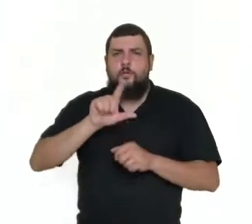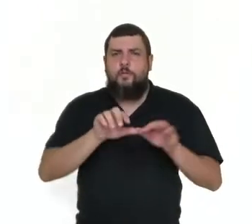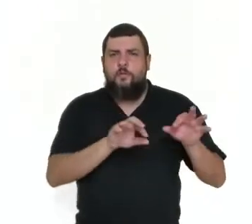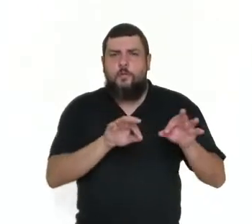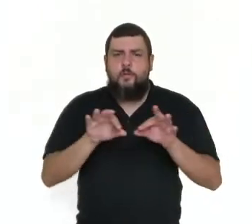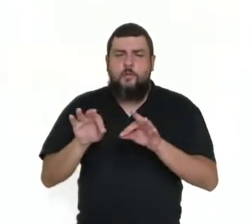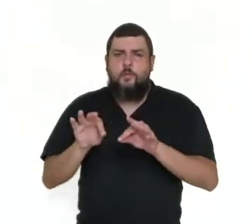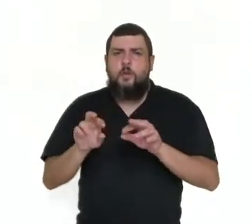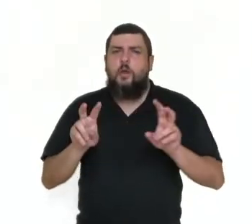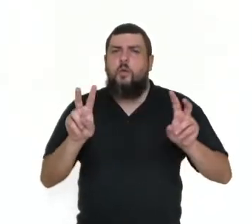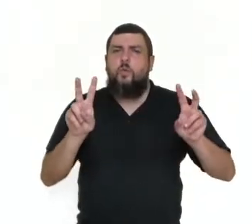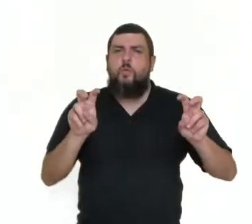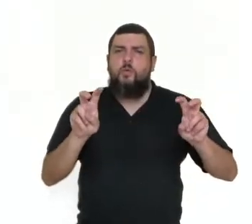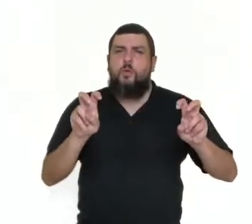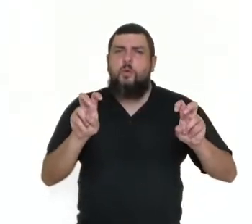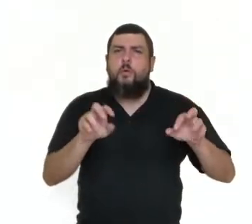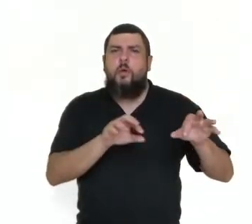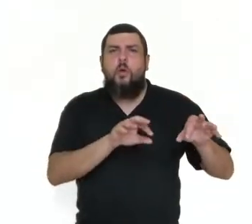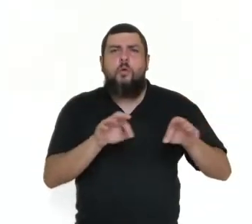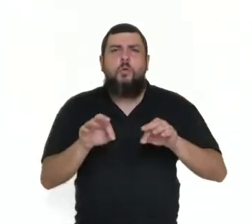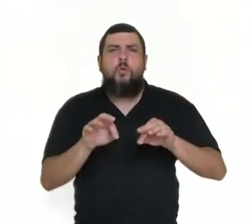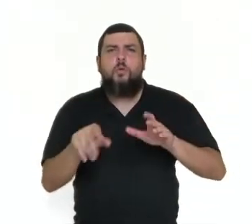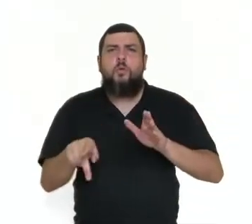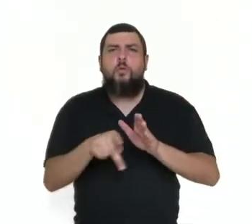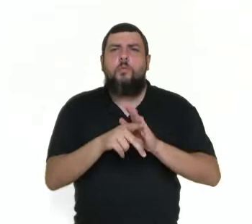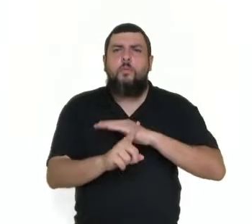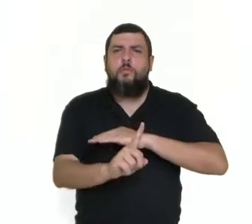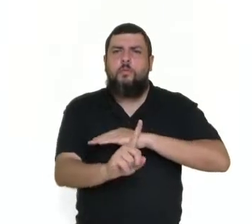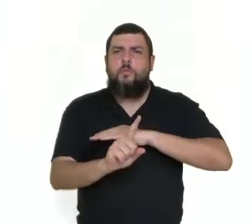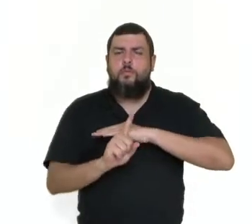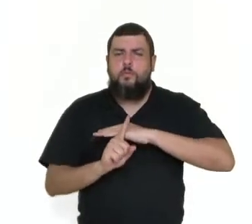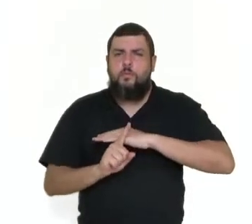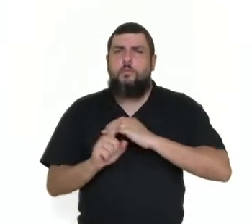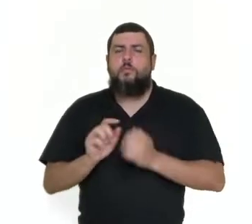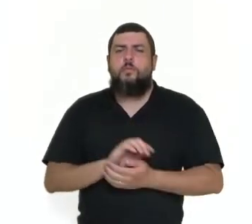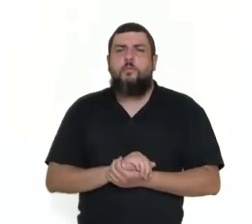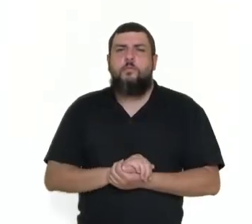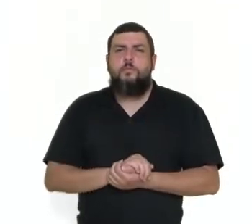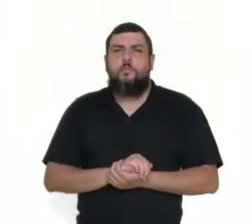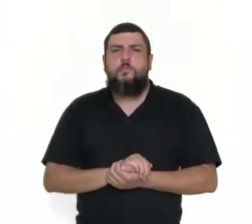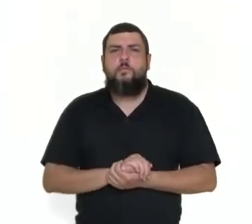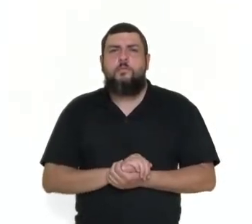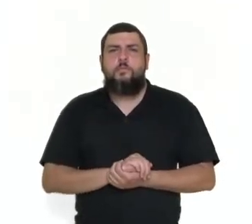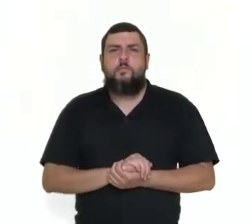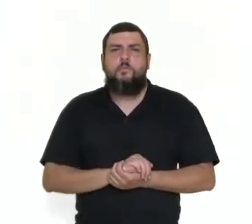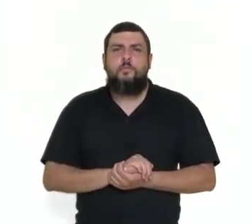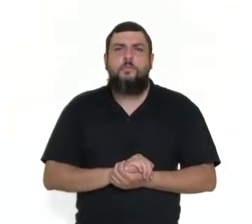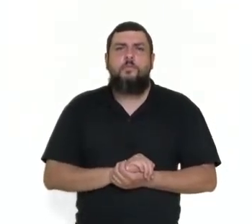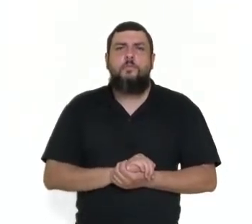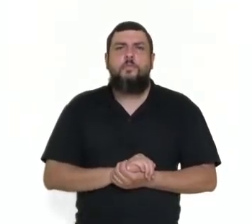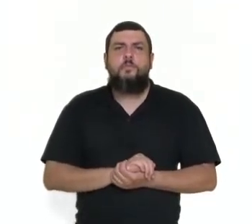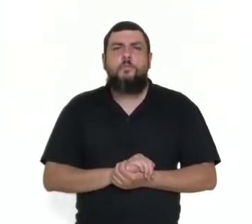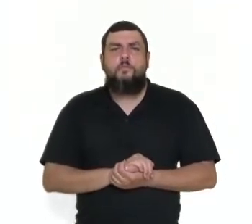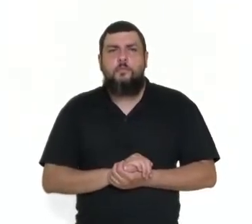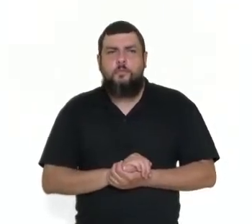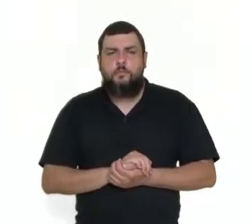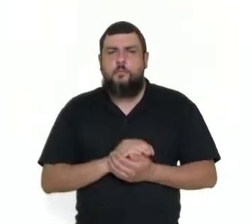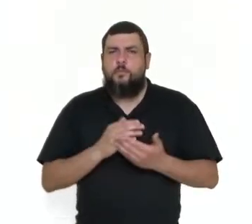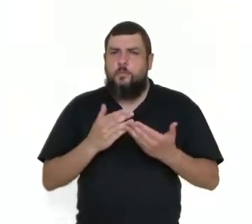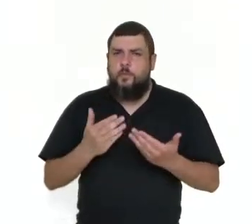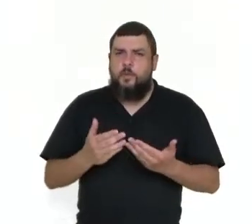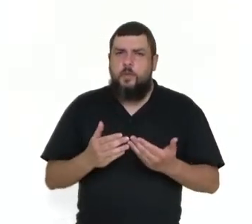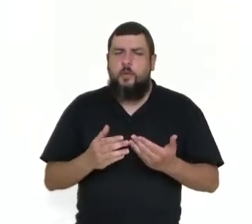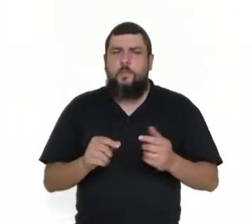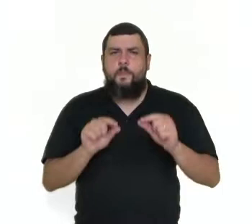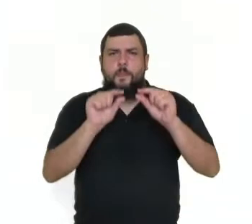intitulado Cordel do Consumidor, produzido pela autora Odila Schwingel-Lande. E aqui a gente tem 6 versos,